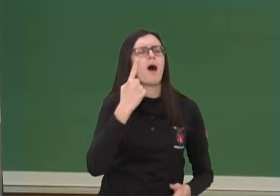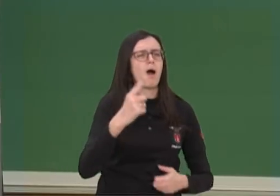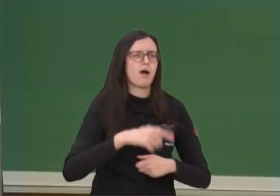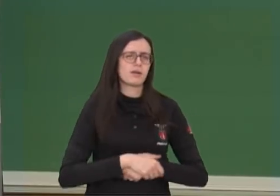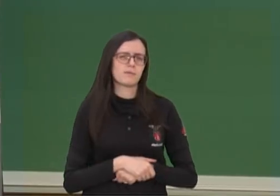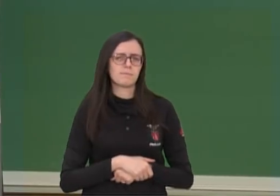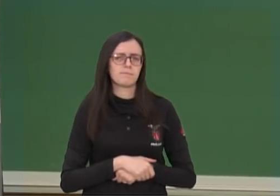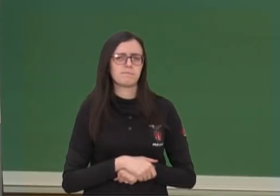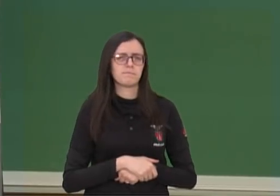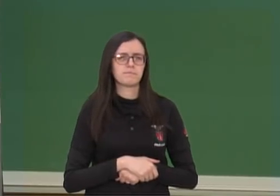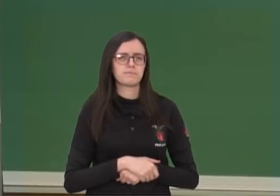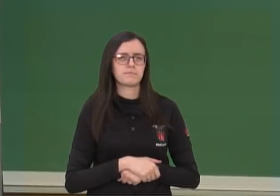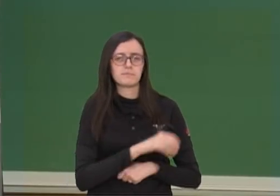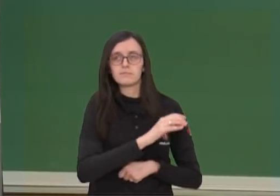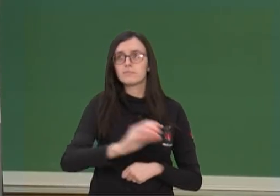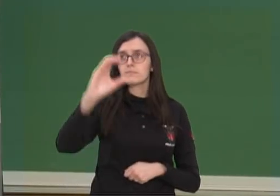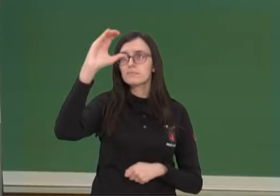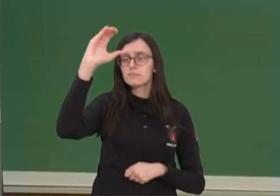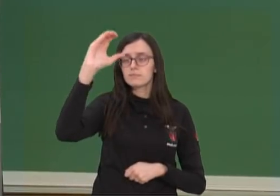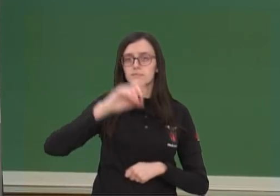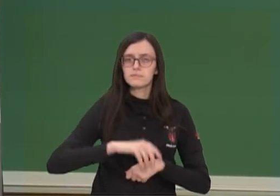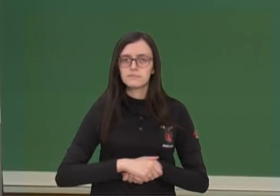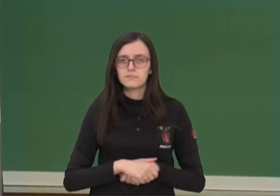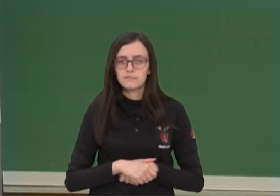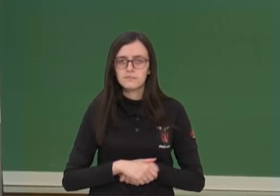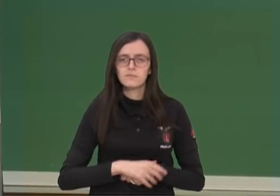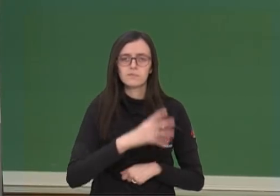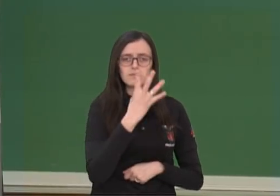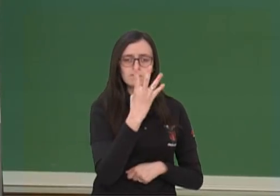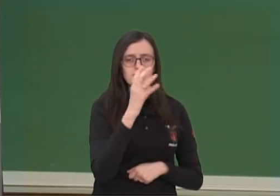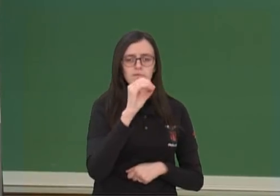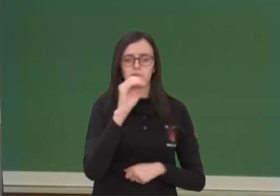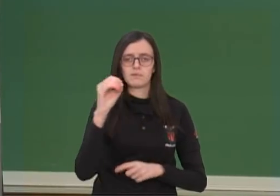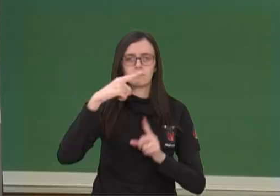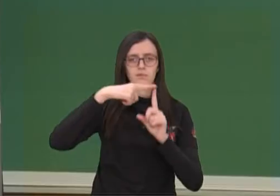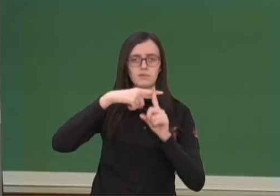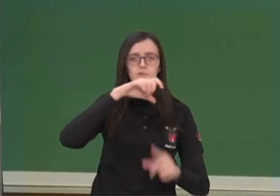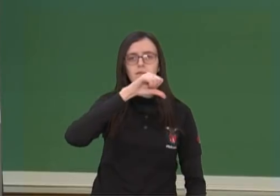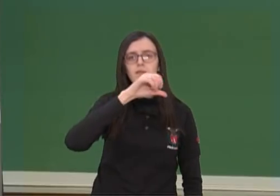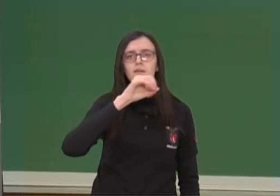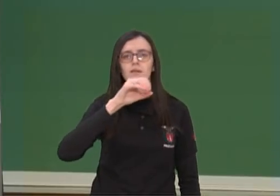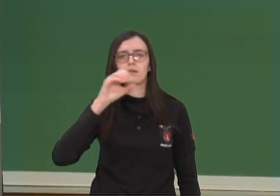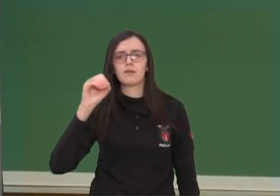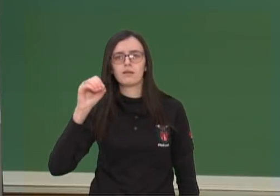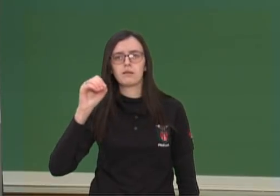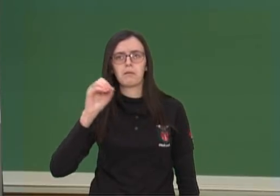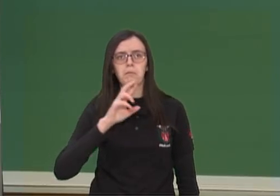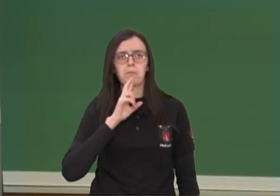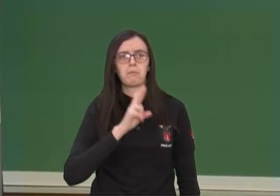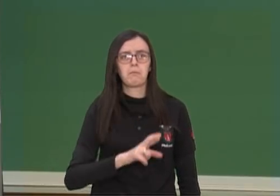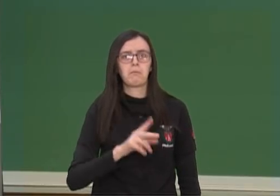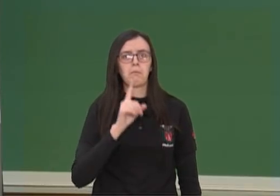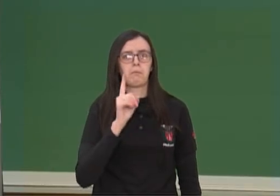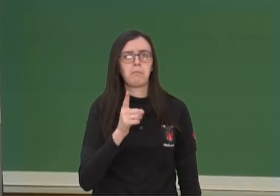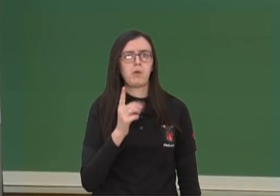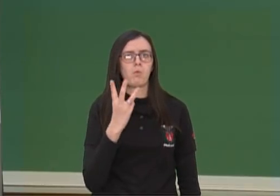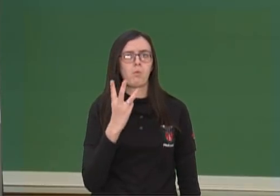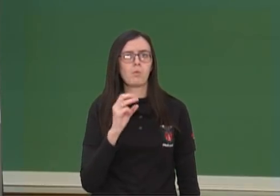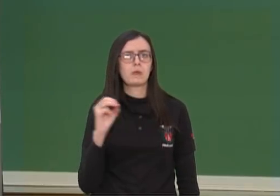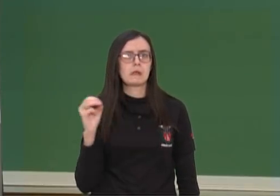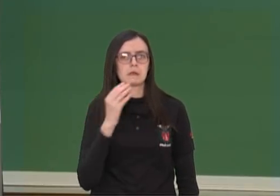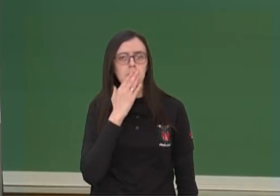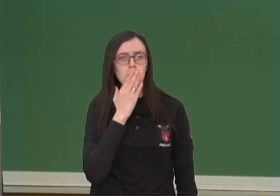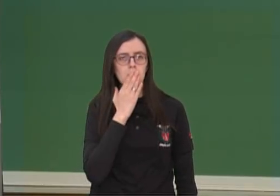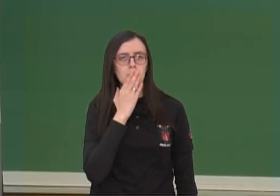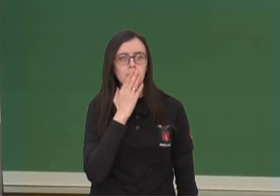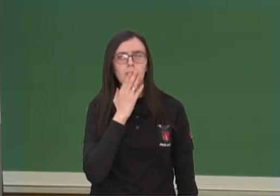acontece na centena. Se eu pegar 400 mais 900, vai dar 1.300, não é? E se eu pegar